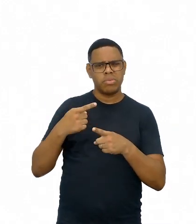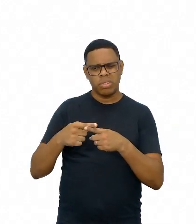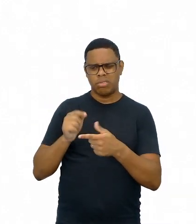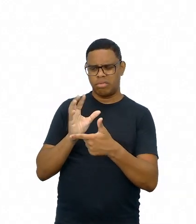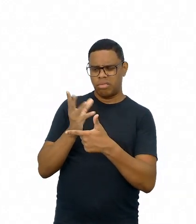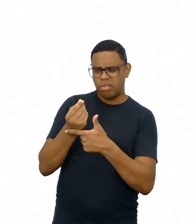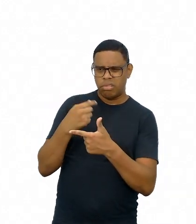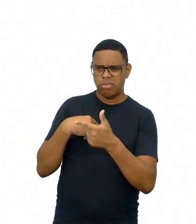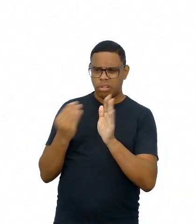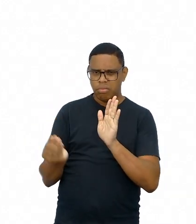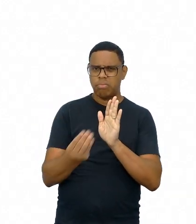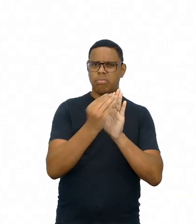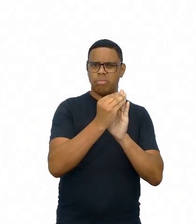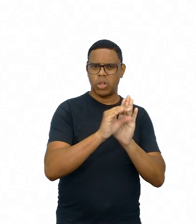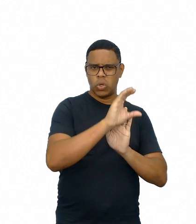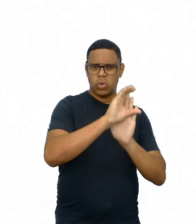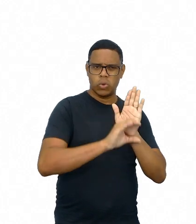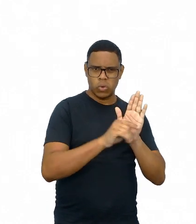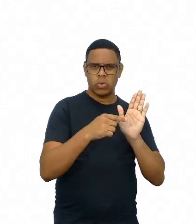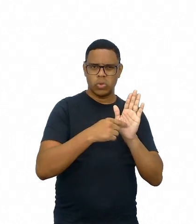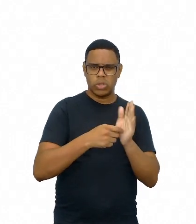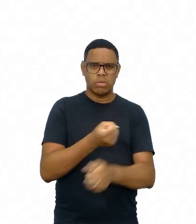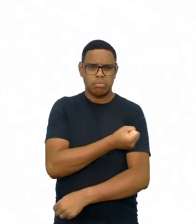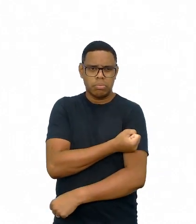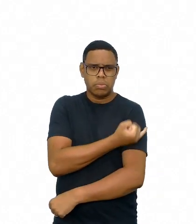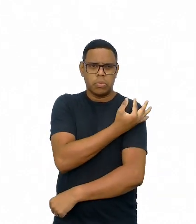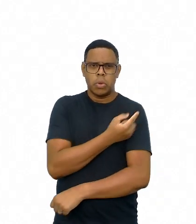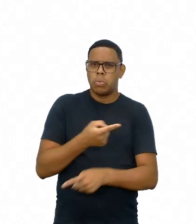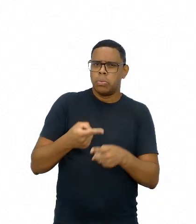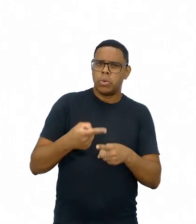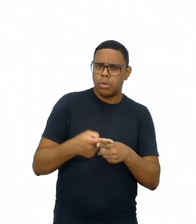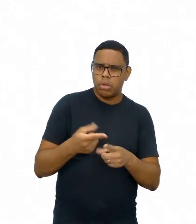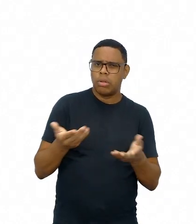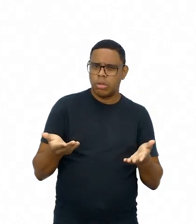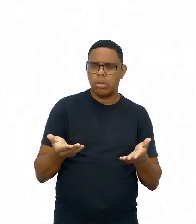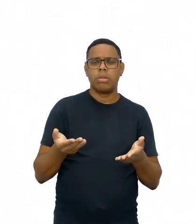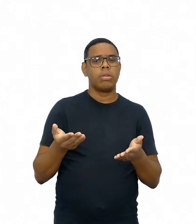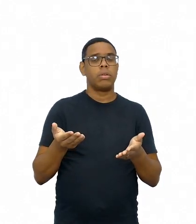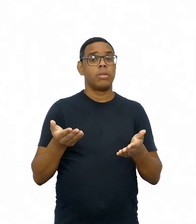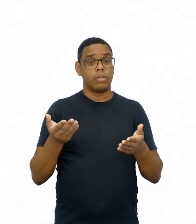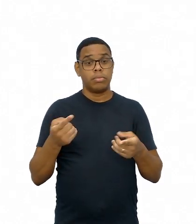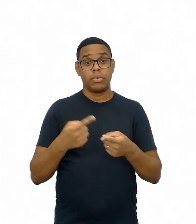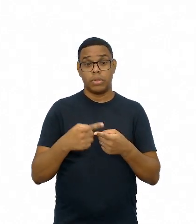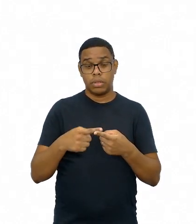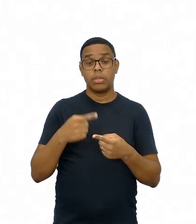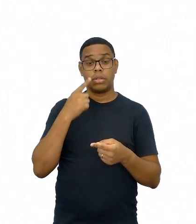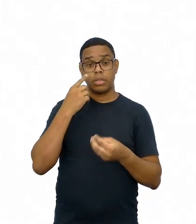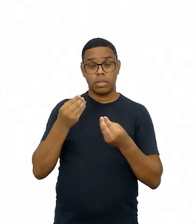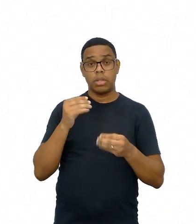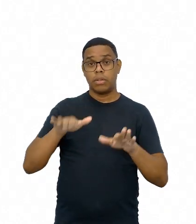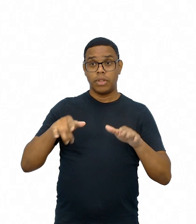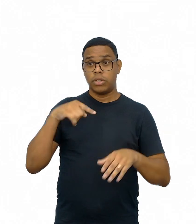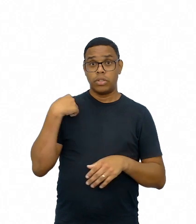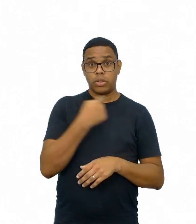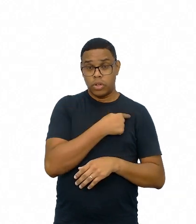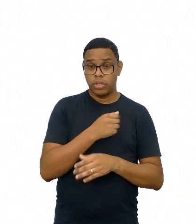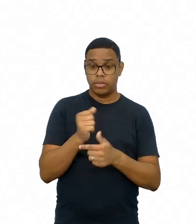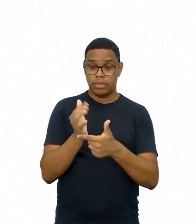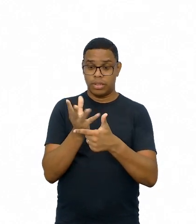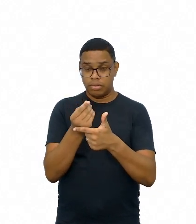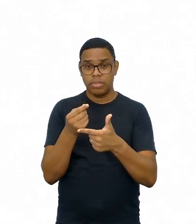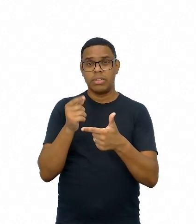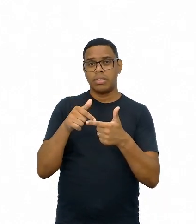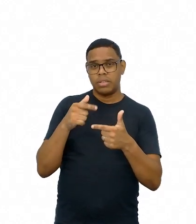foi incluída aí no currículo dos anos iniciais, né? Até porque o contato de muitos de nós, né, com a